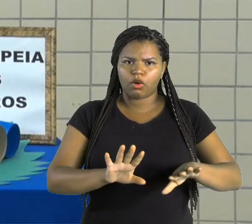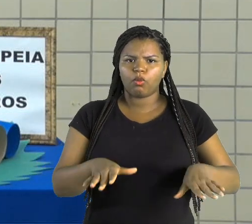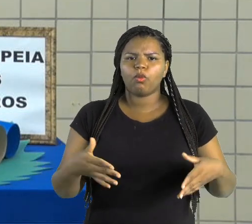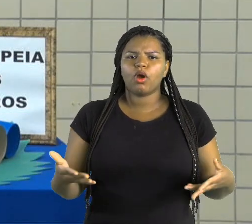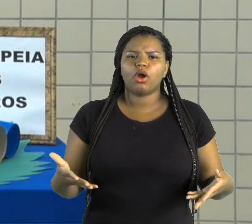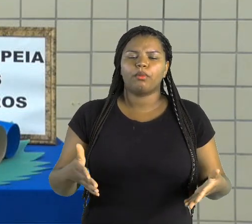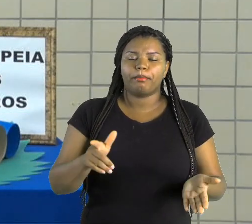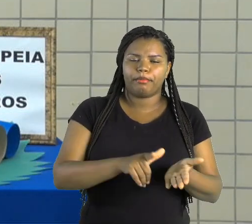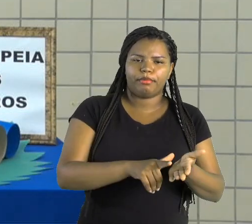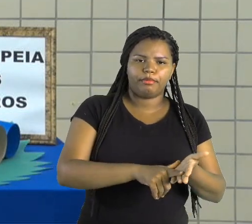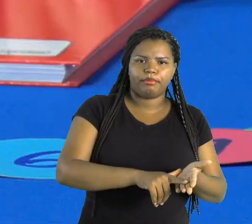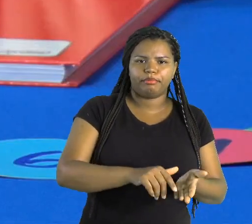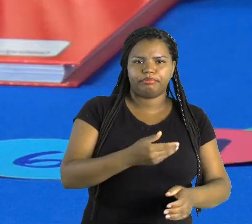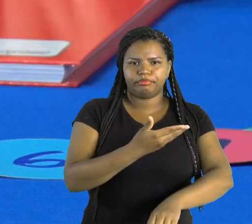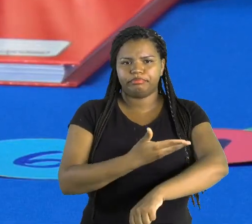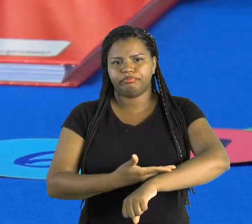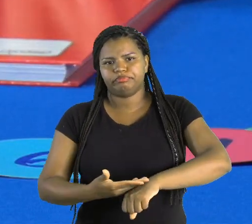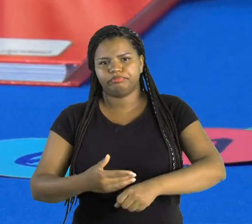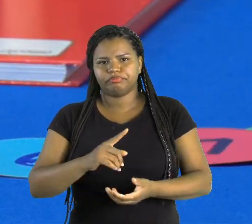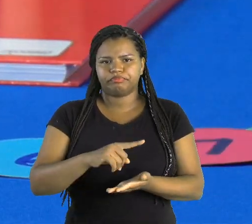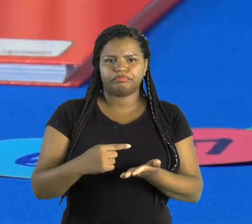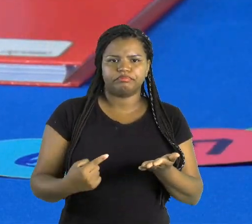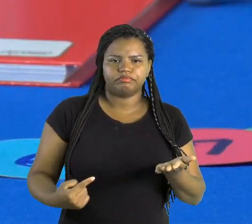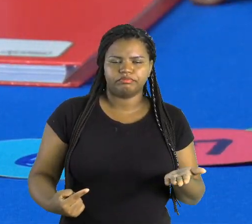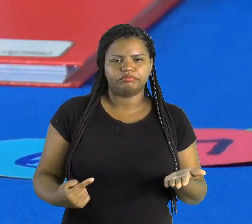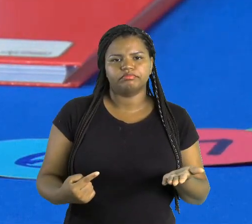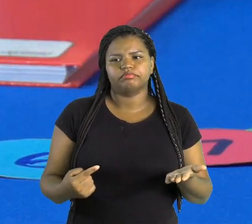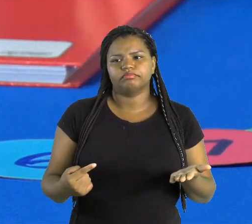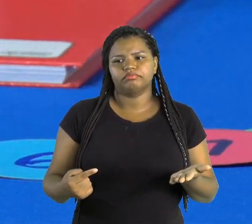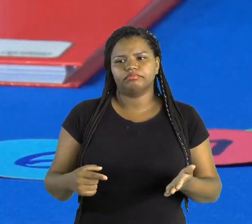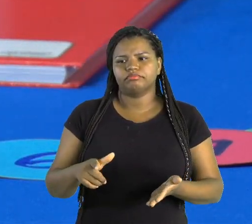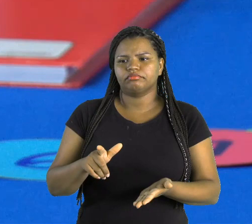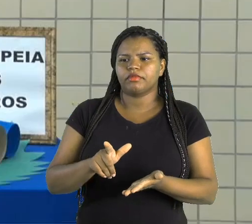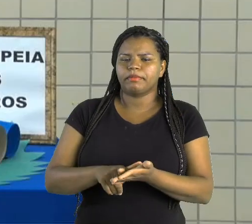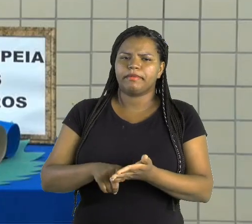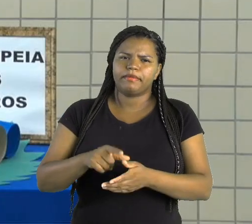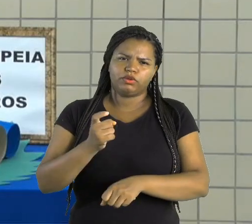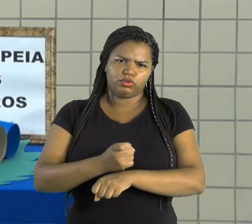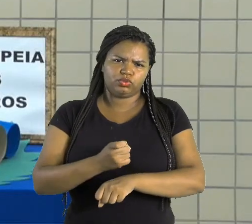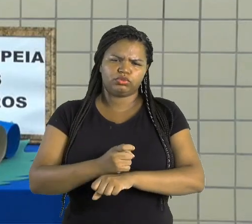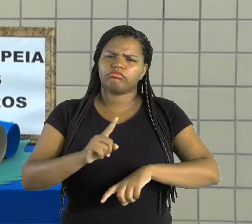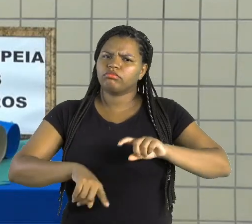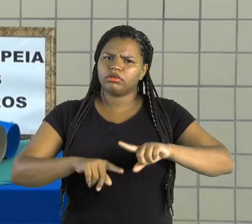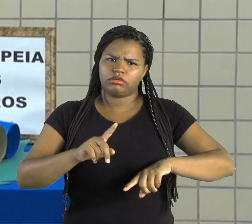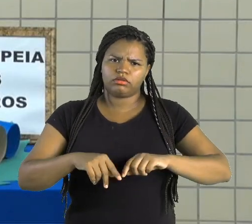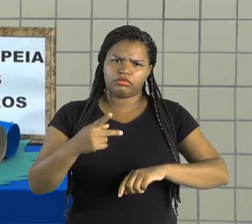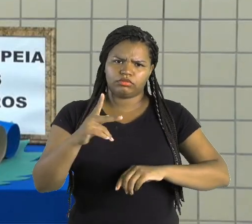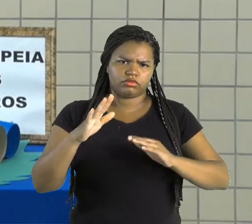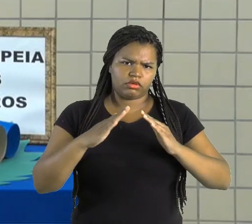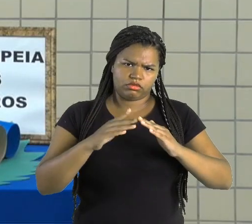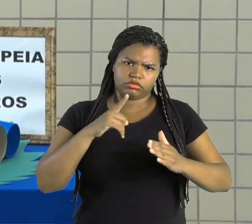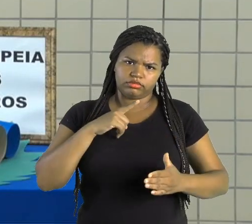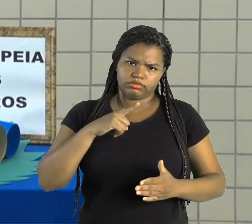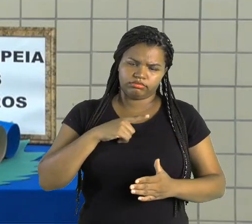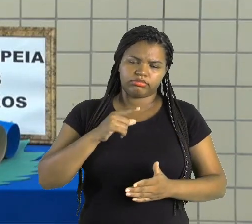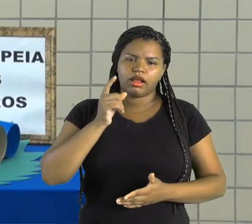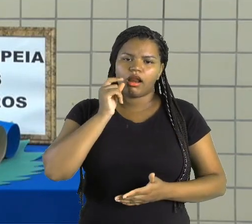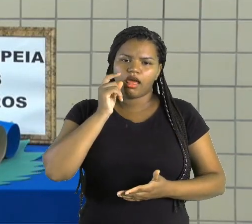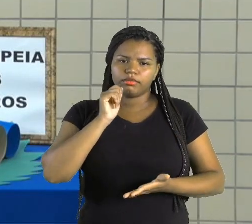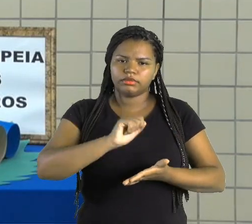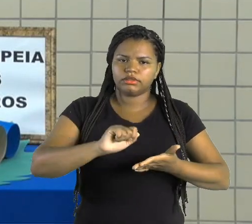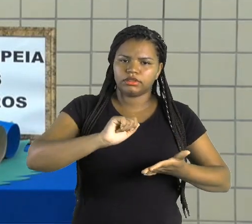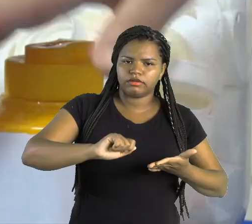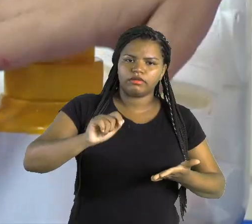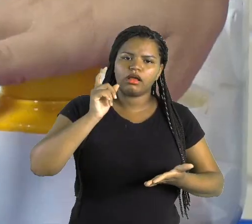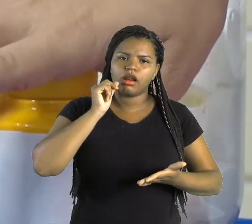Folha branca, caderno ou papelão, material que você tiver em casa, lápis de escrever e lápis de